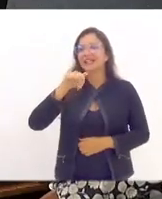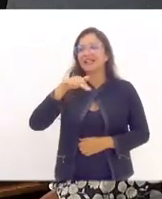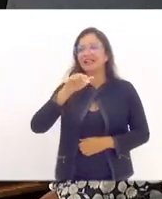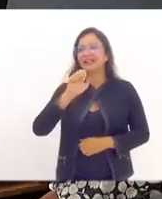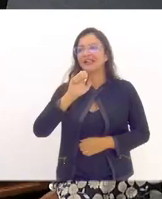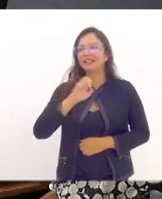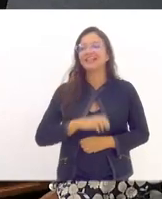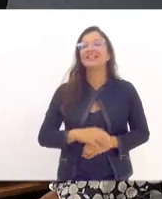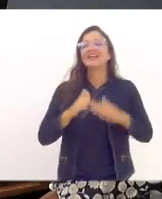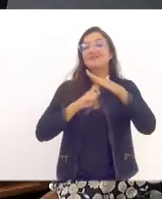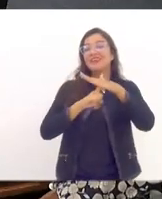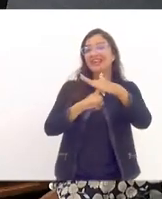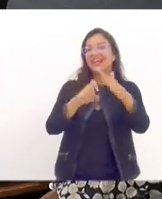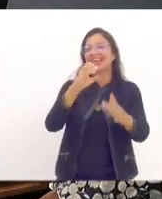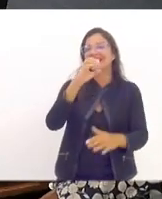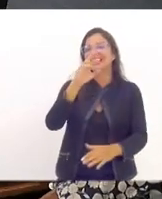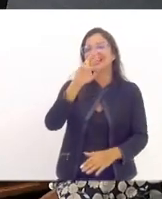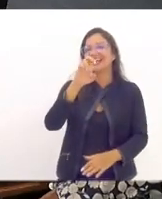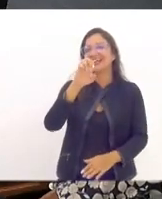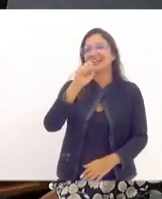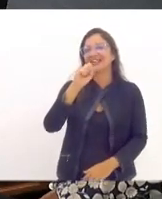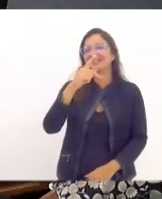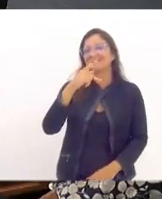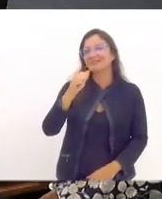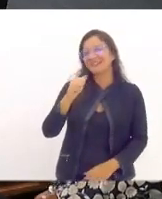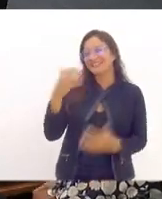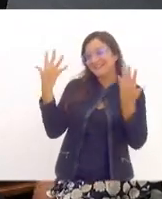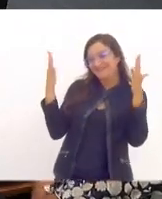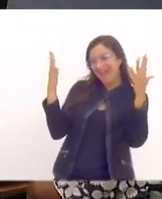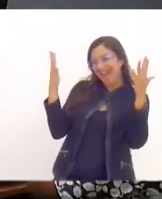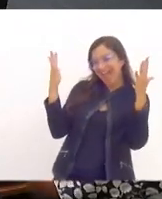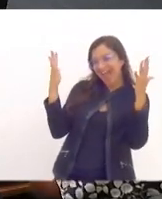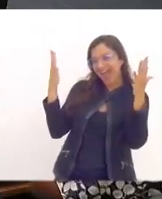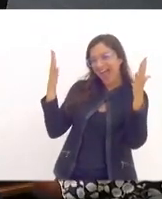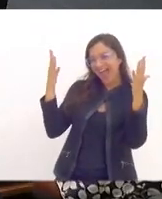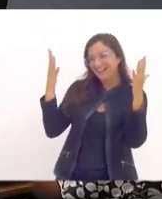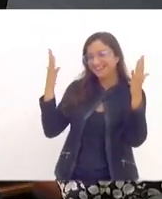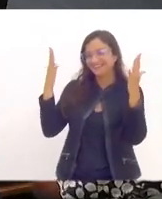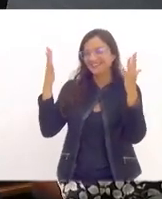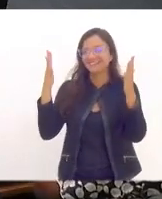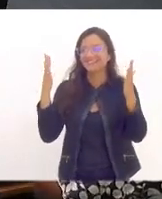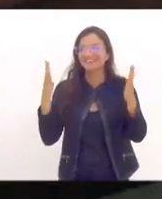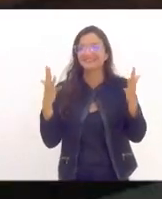querida feira três no cantinho a sala de Palmas para Elaine